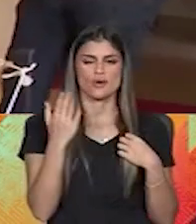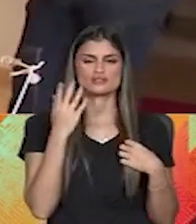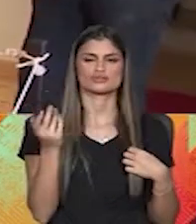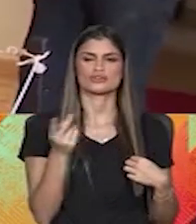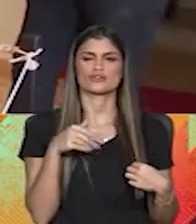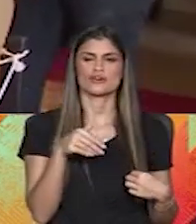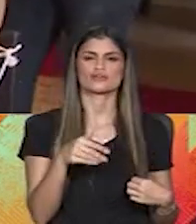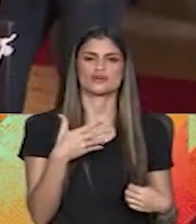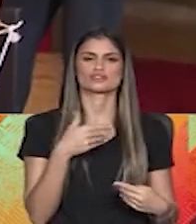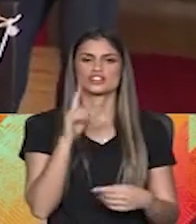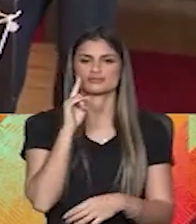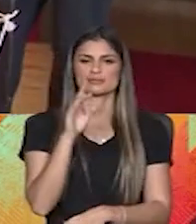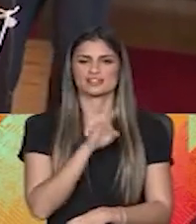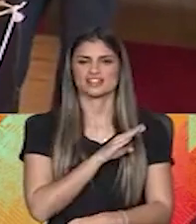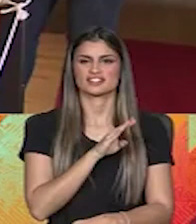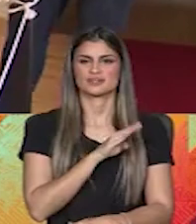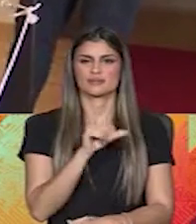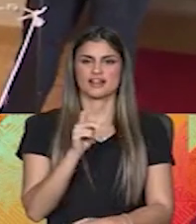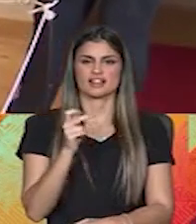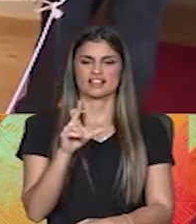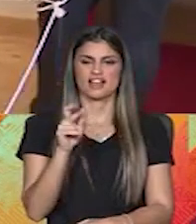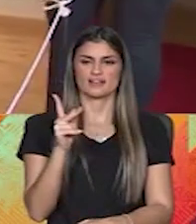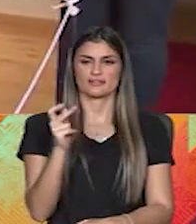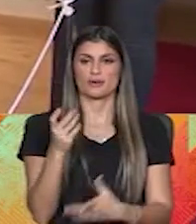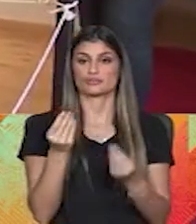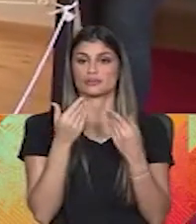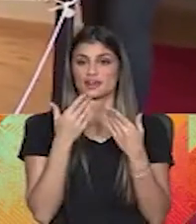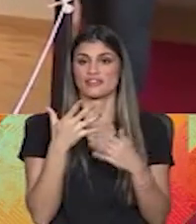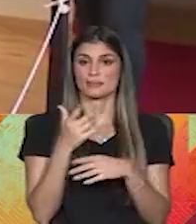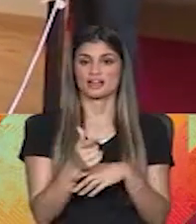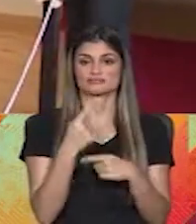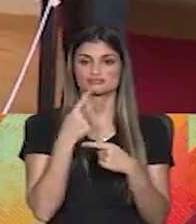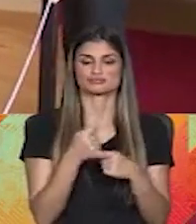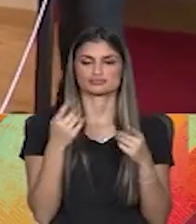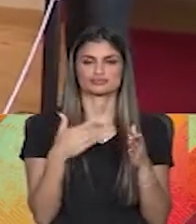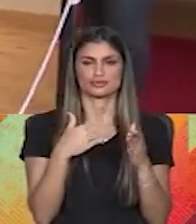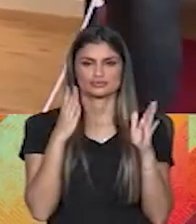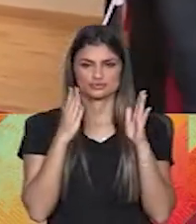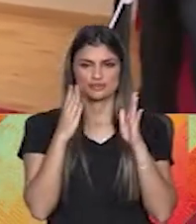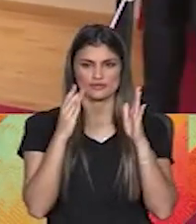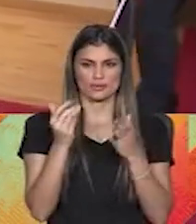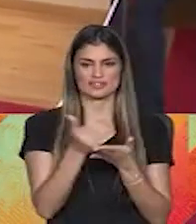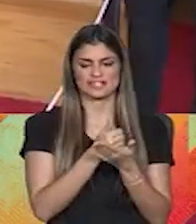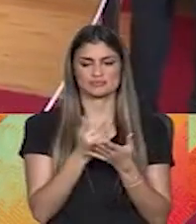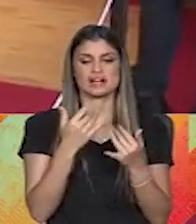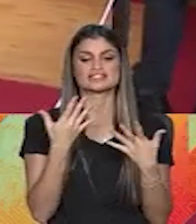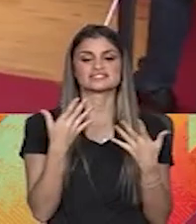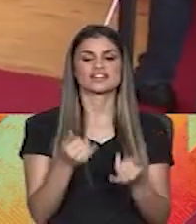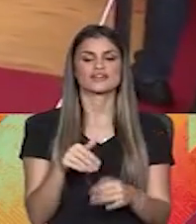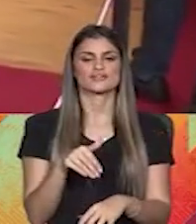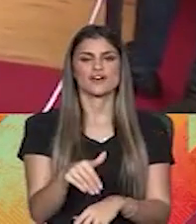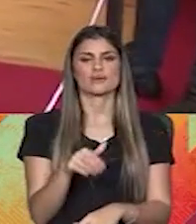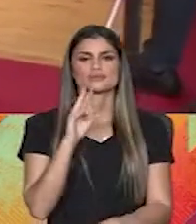eles vão vão gostar muito de provar uma uma larva Muito obrigado portanto Amanhã tem o seu coquinho do Chefe com insetos mas daqui a pouco vamos